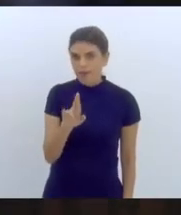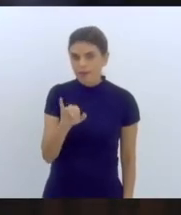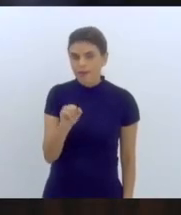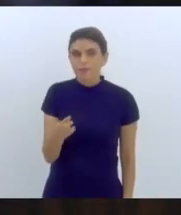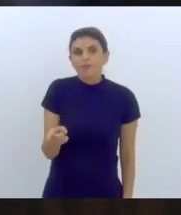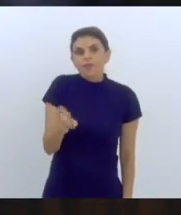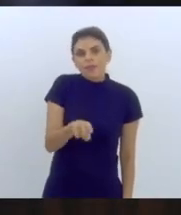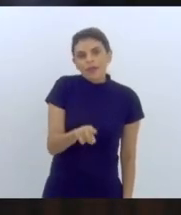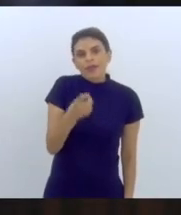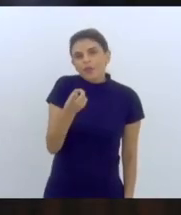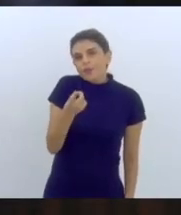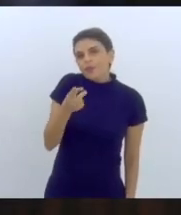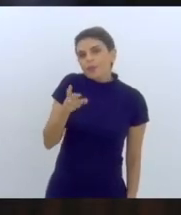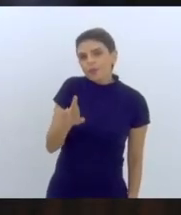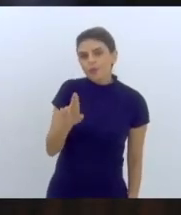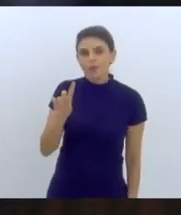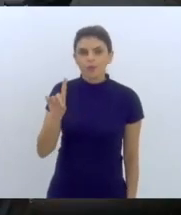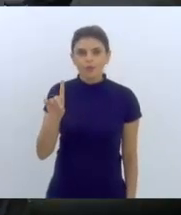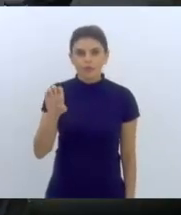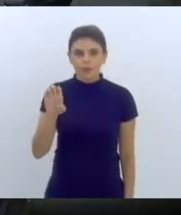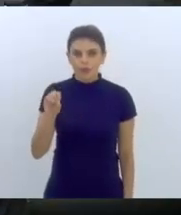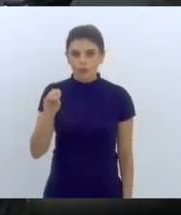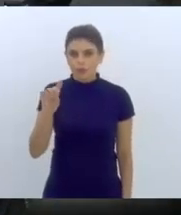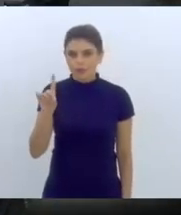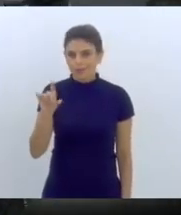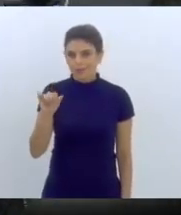Deputado Doutor Deodalto.